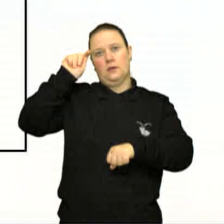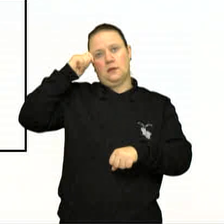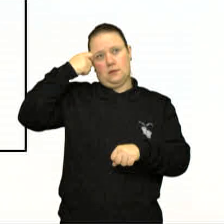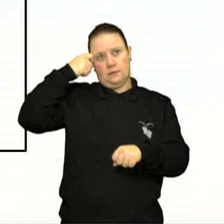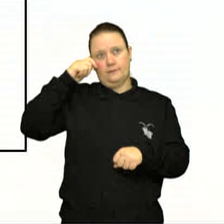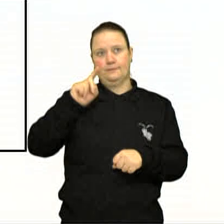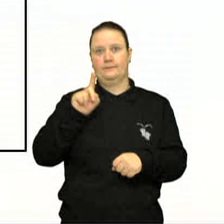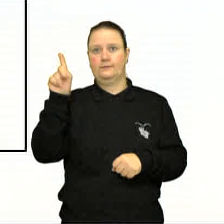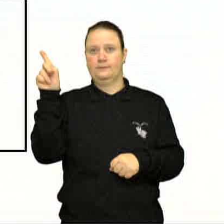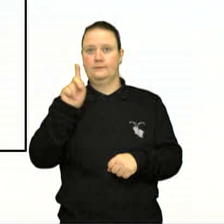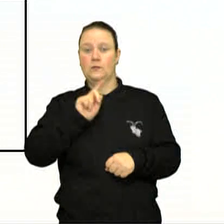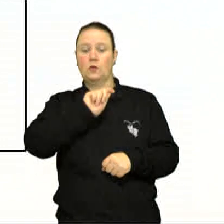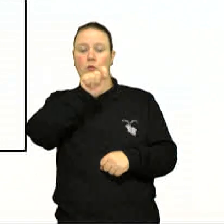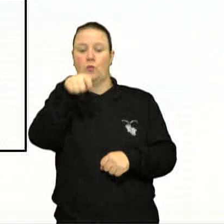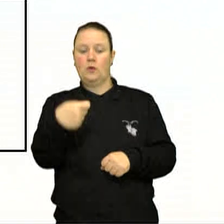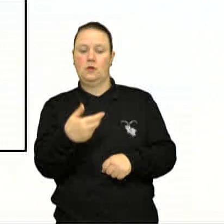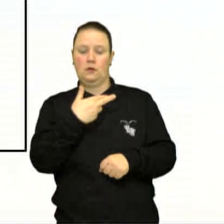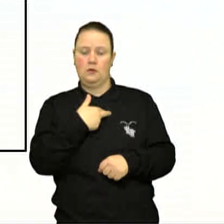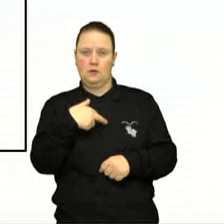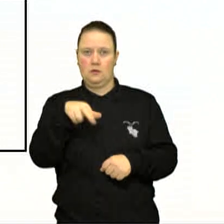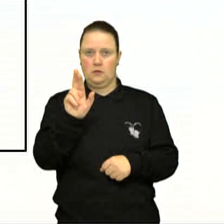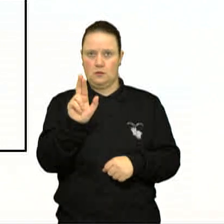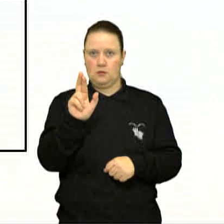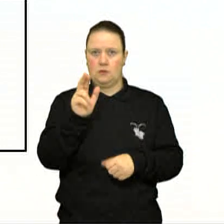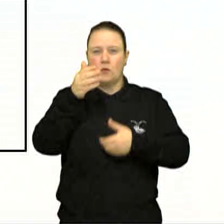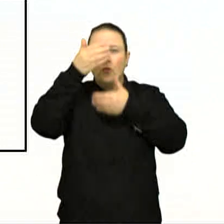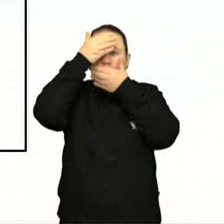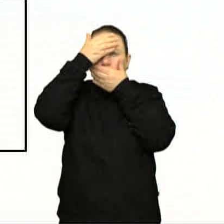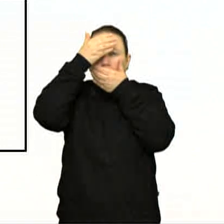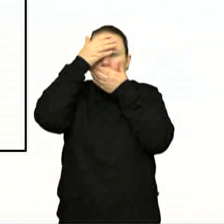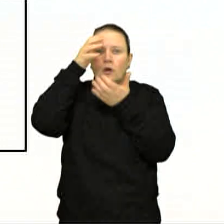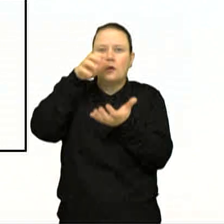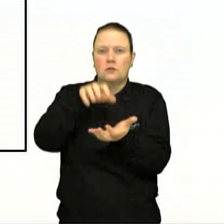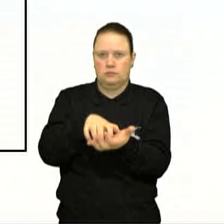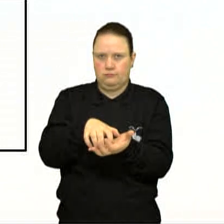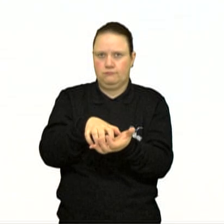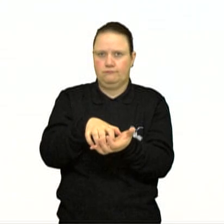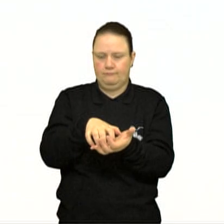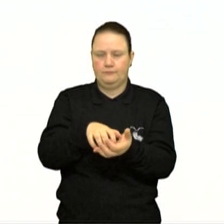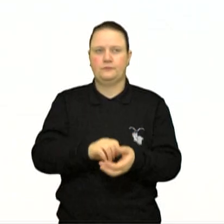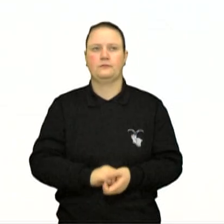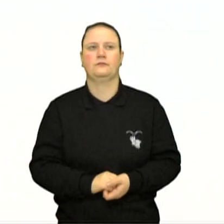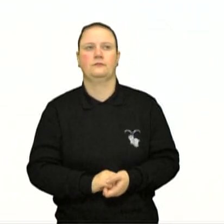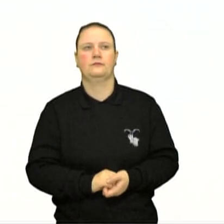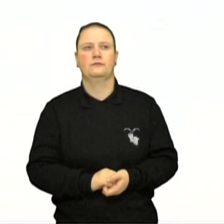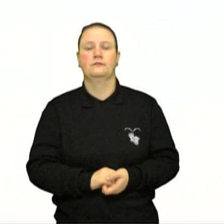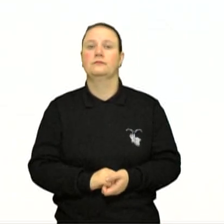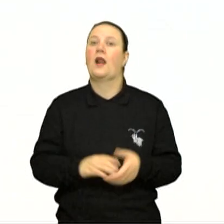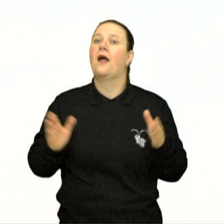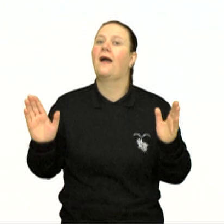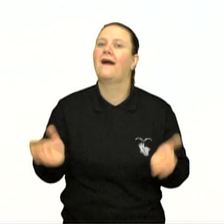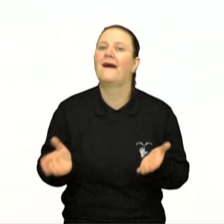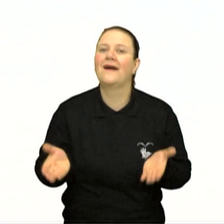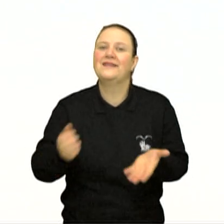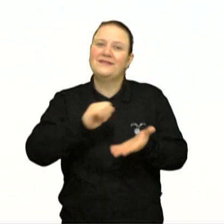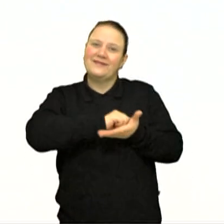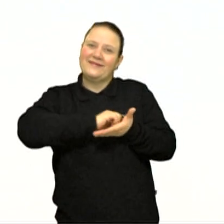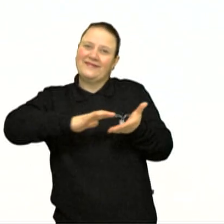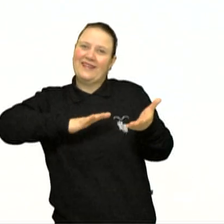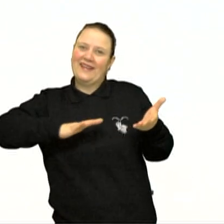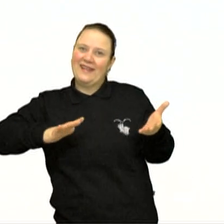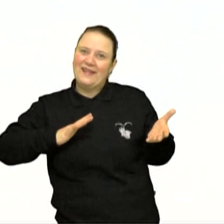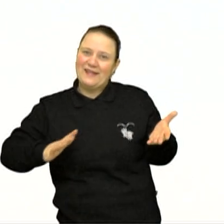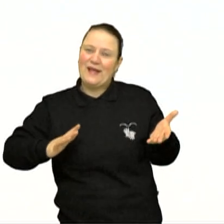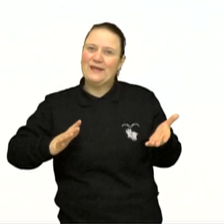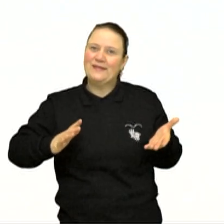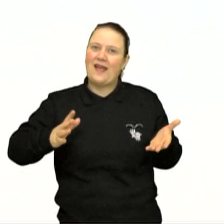Negra que é um símbolo da religião islâmica, uma pedra que veio dos céus, tá bom? E agora, pessoal, vamos fazer uma atividade